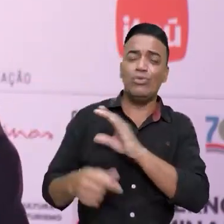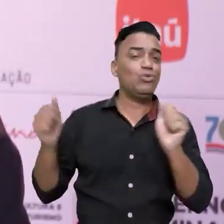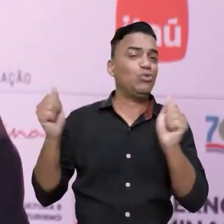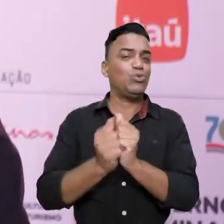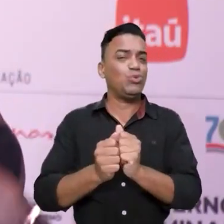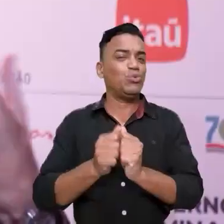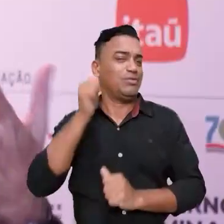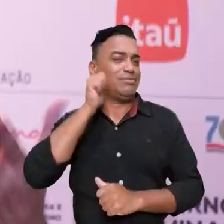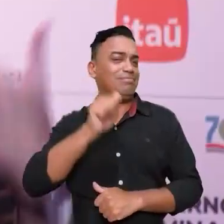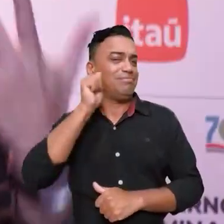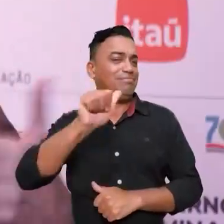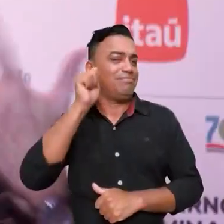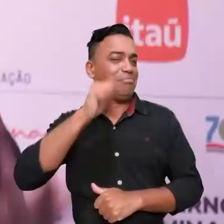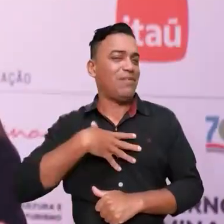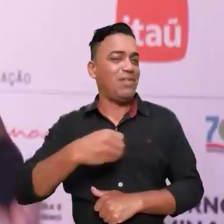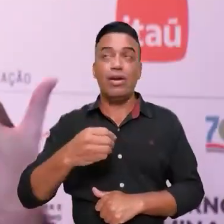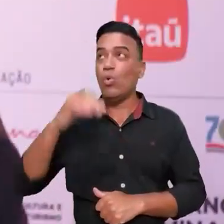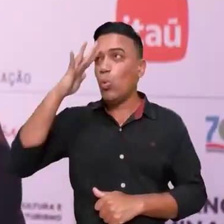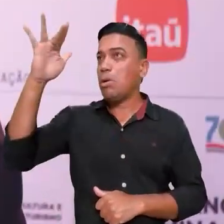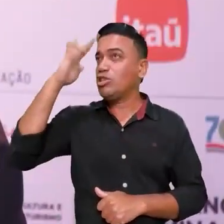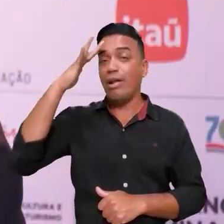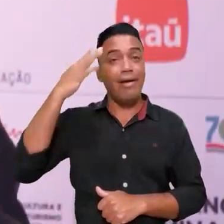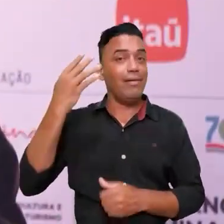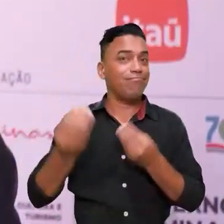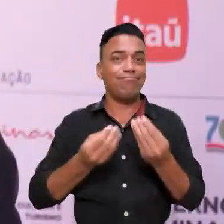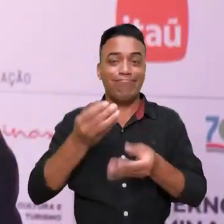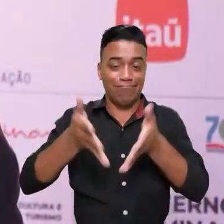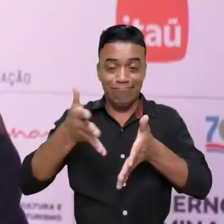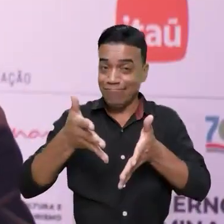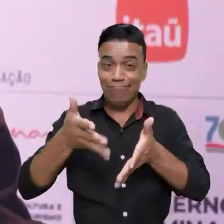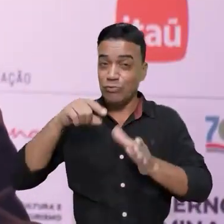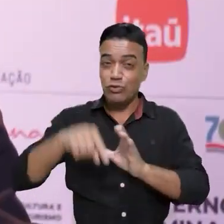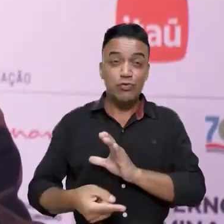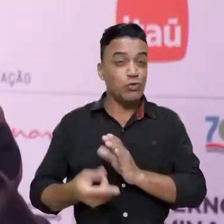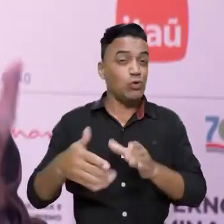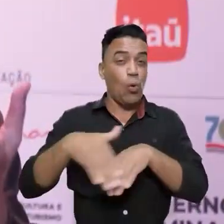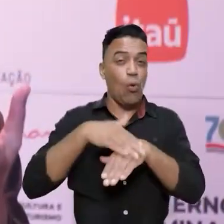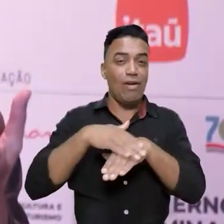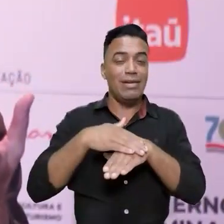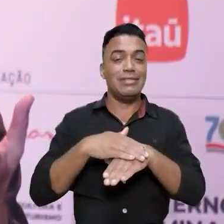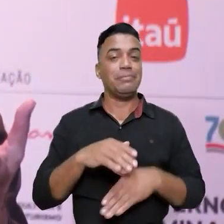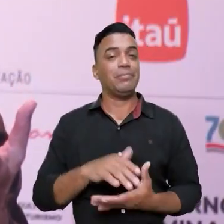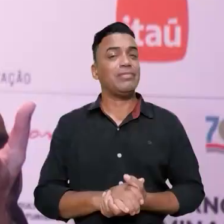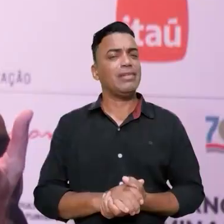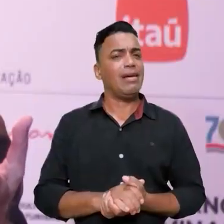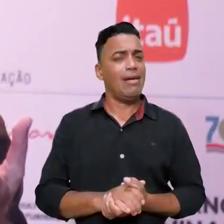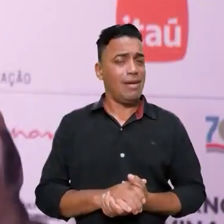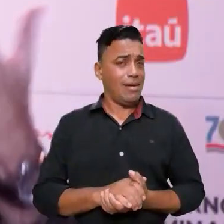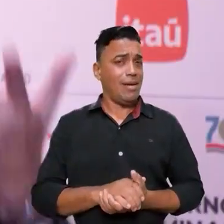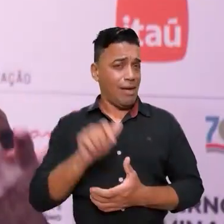ela que eu jamais imaginei ter na vida com alguém. Sempre. E as perguntas que